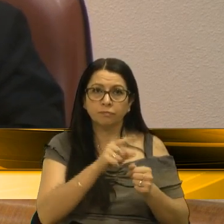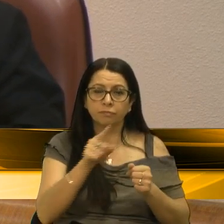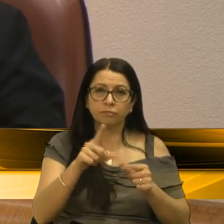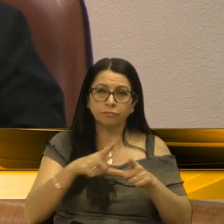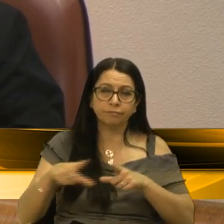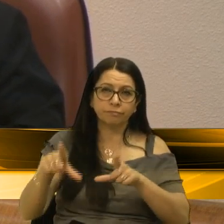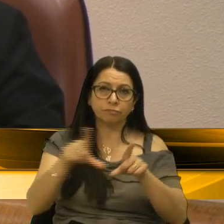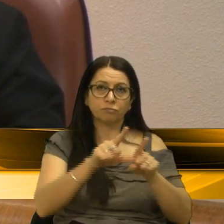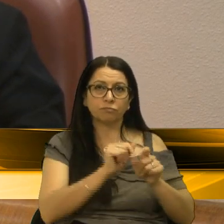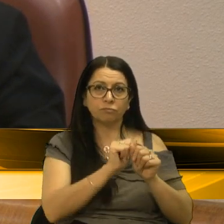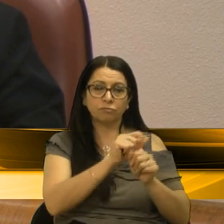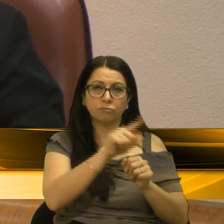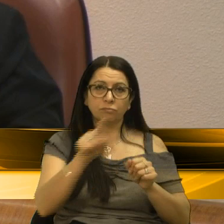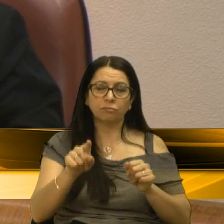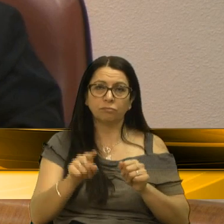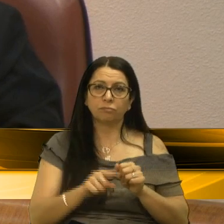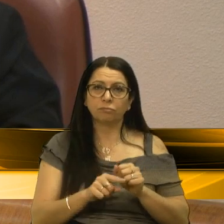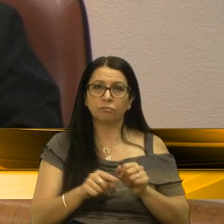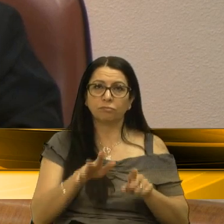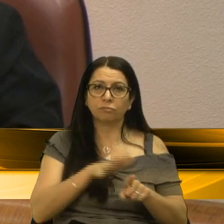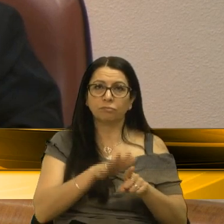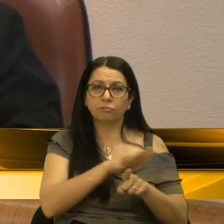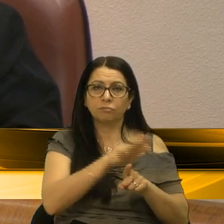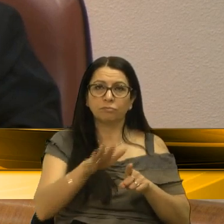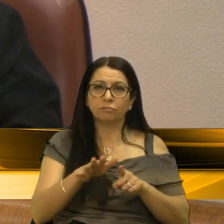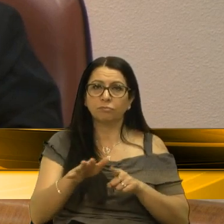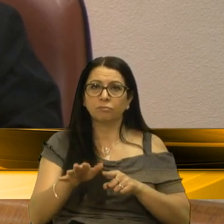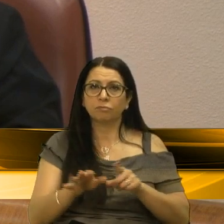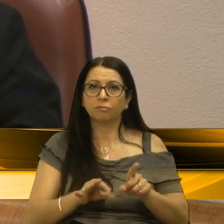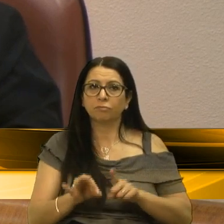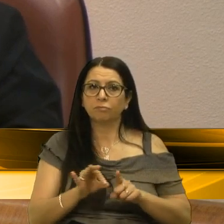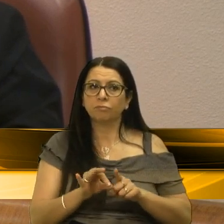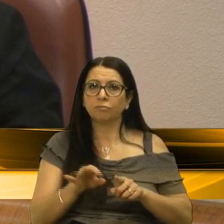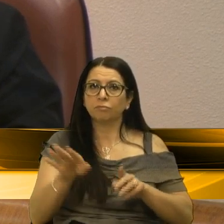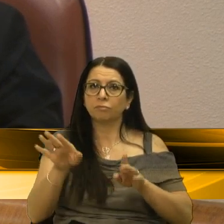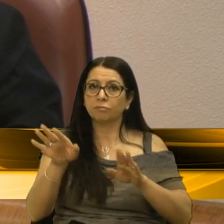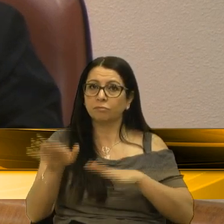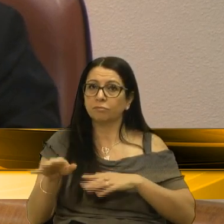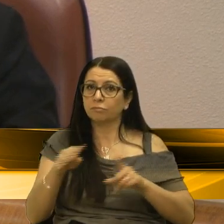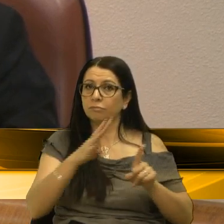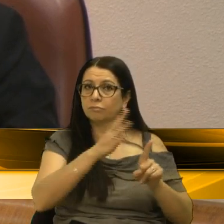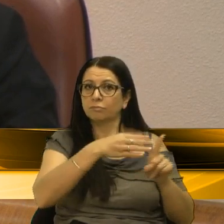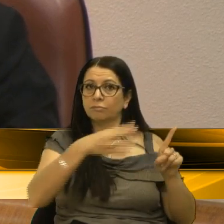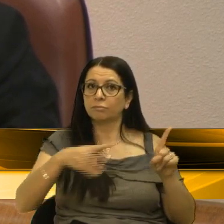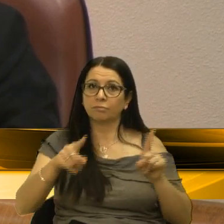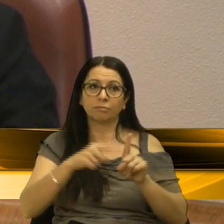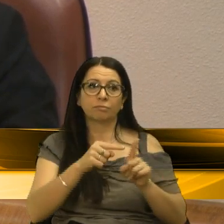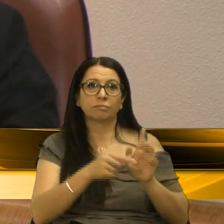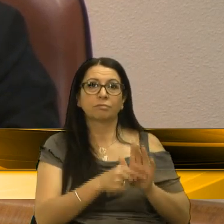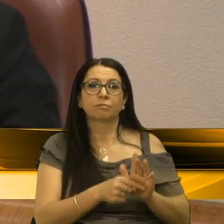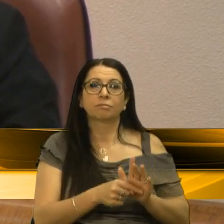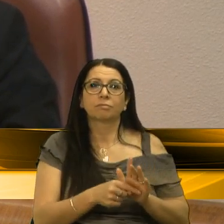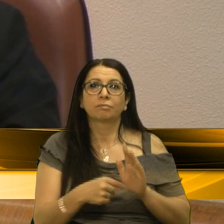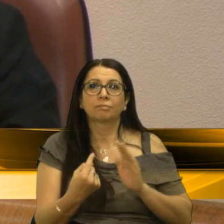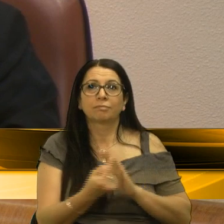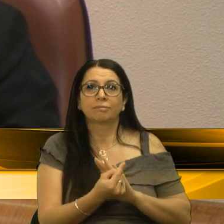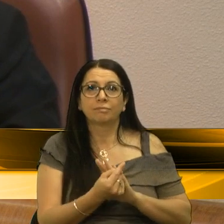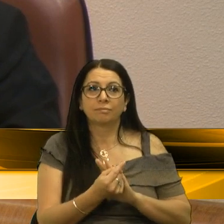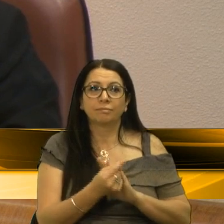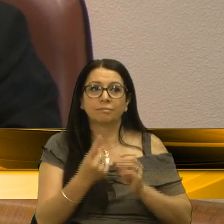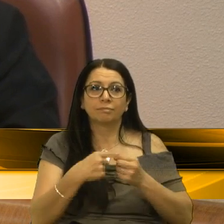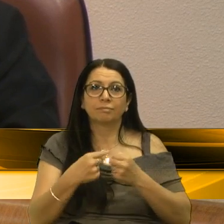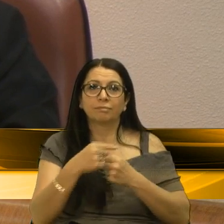houve a judicialização da demanda pelos organizadores da parada livre, não houve mais nenhuma solicitação ao município.